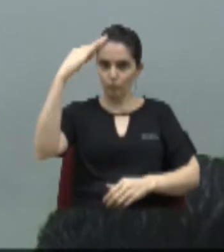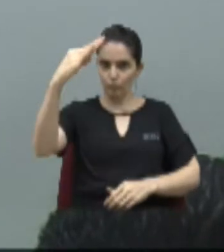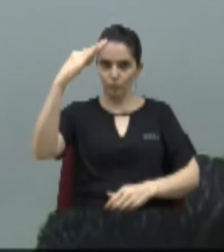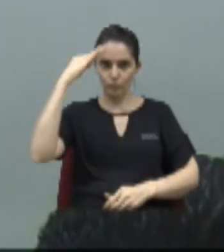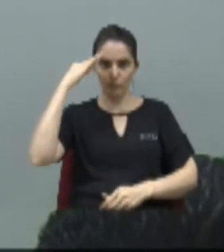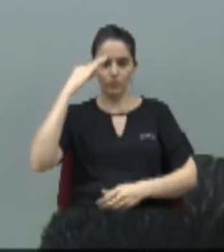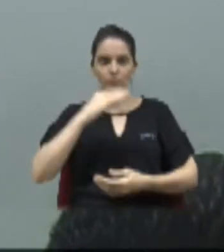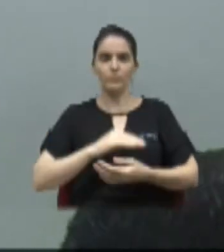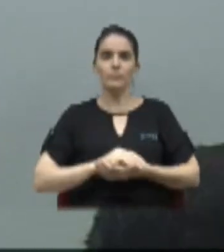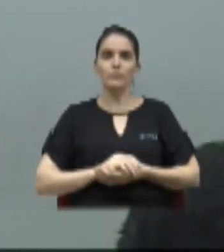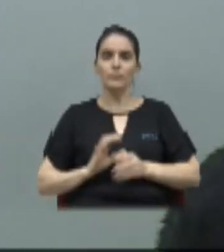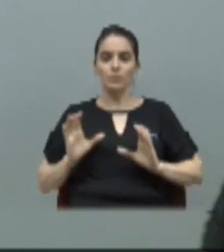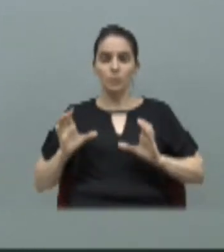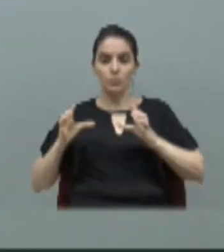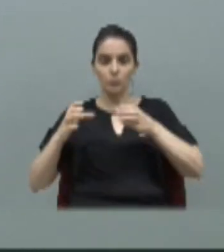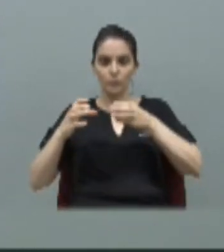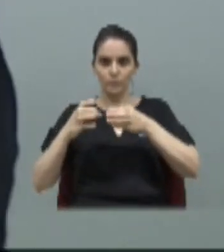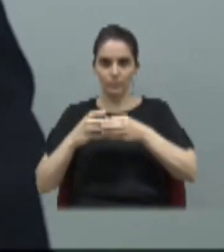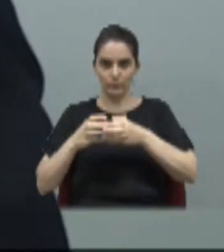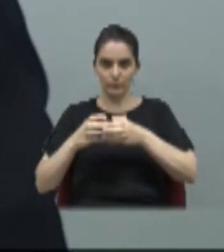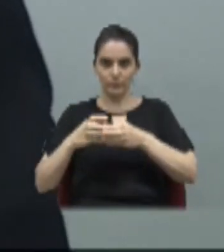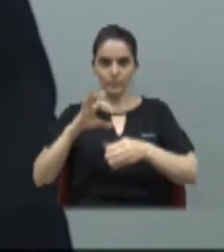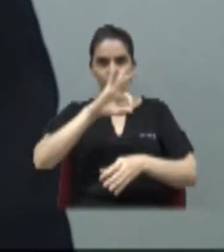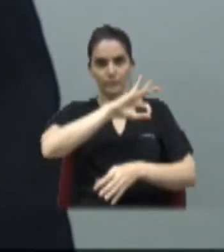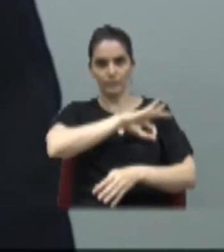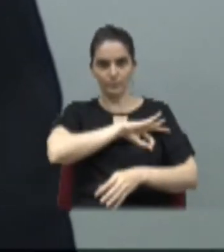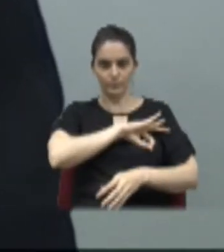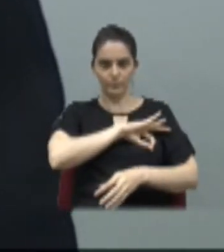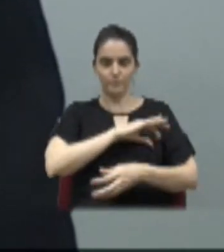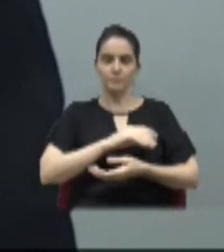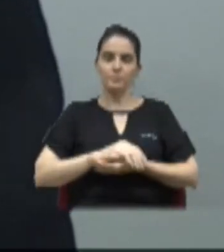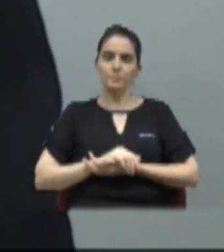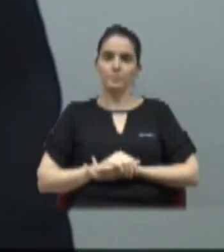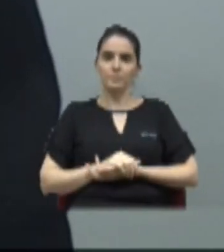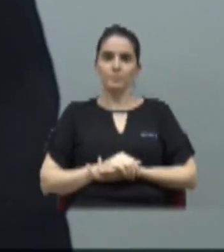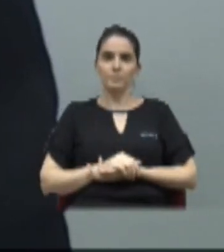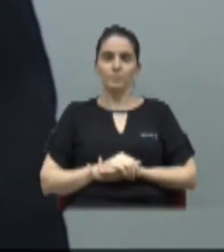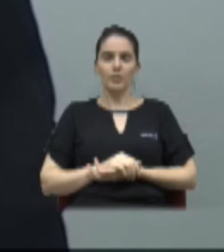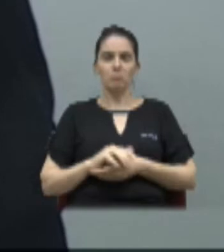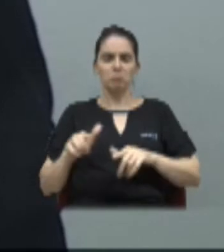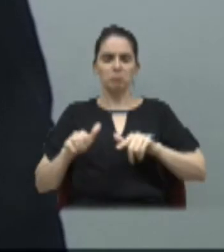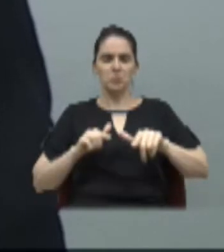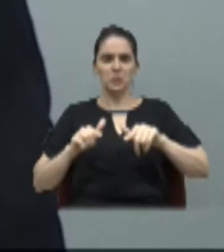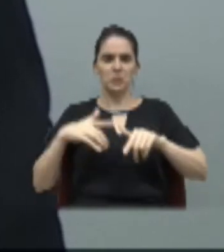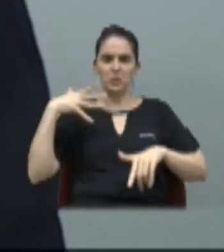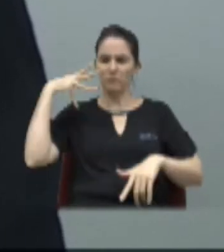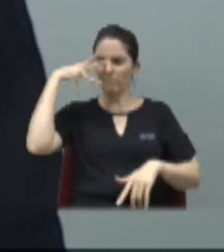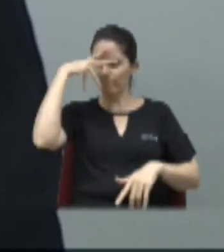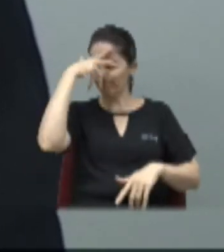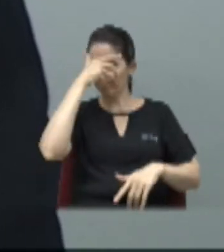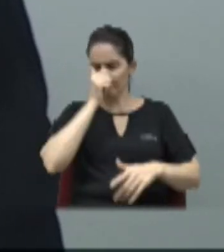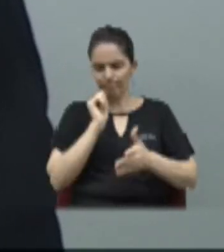oficiais, componentes da Polícia Militar, pelo belo trabalho que vocês